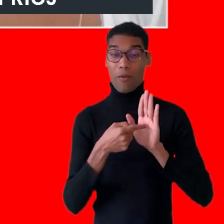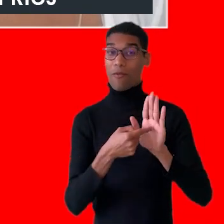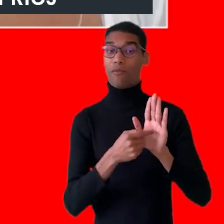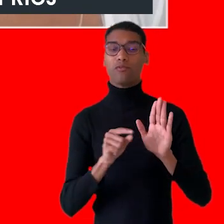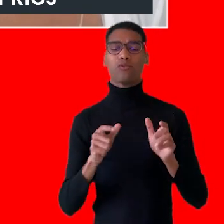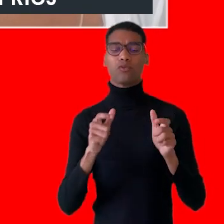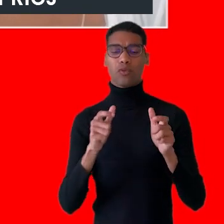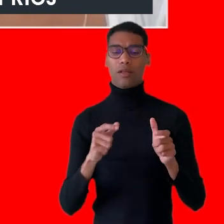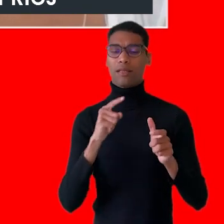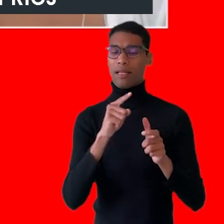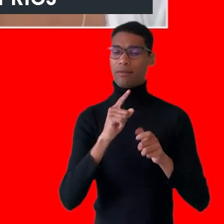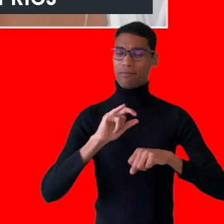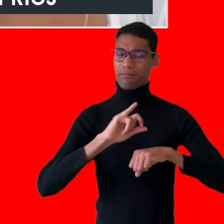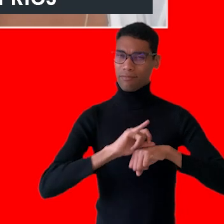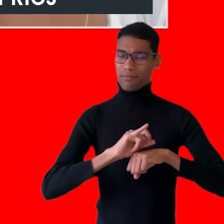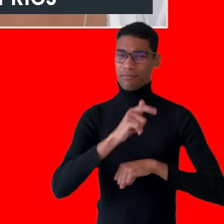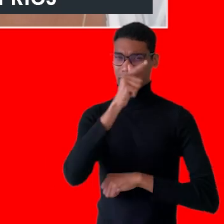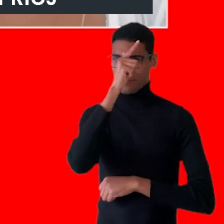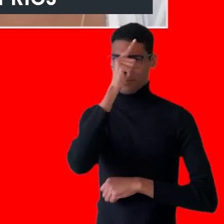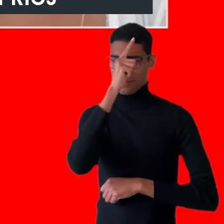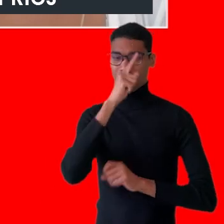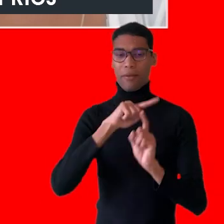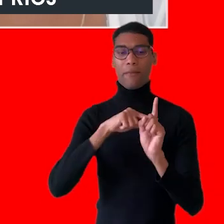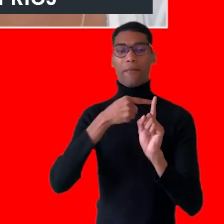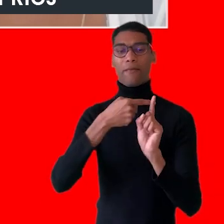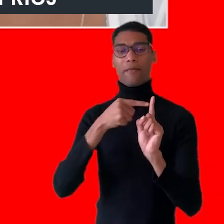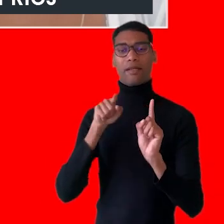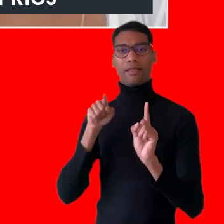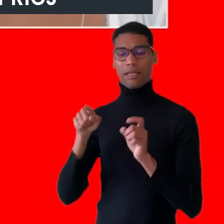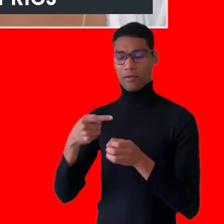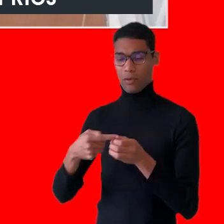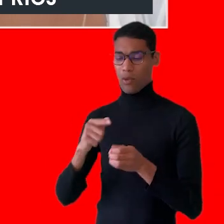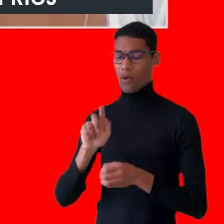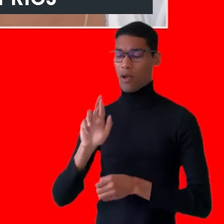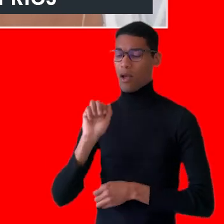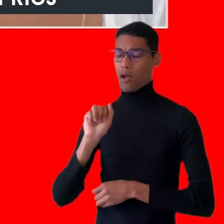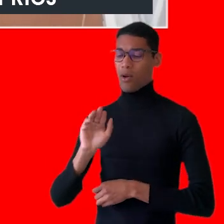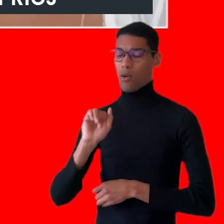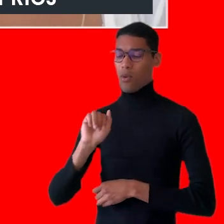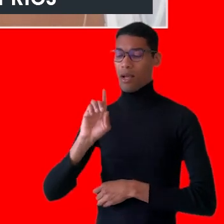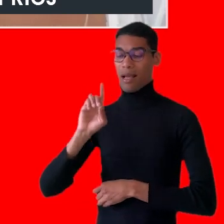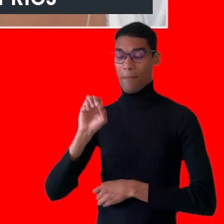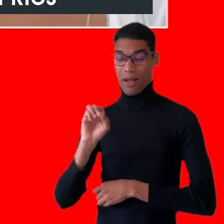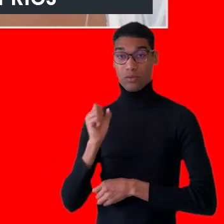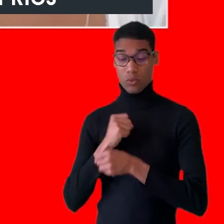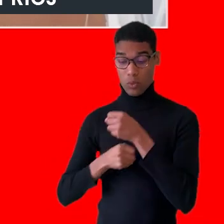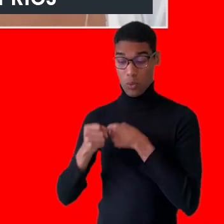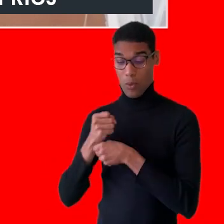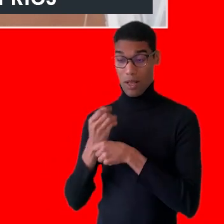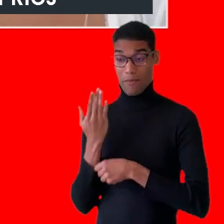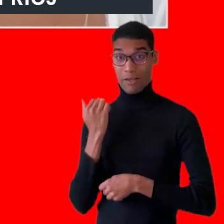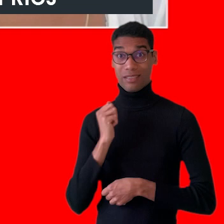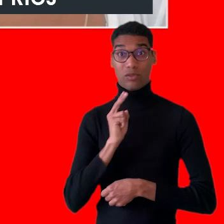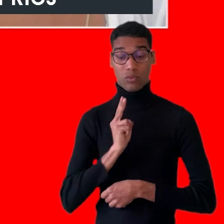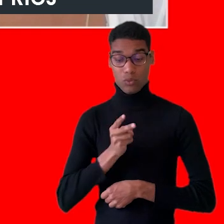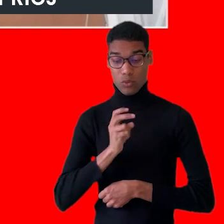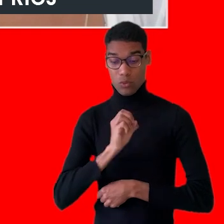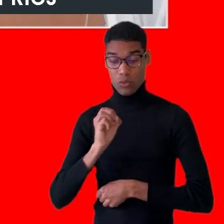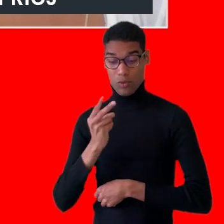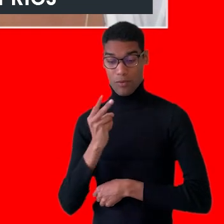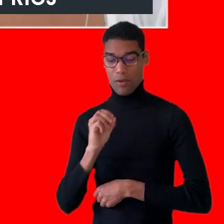de Berlim e premiado no Festival de Cinema de Gramado em 2020. Nossa Senhora,